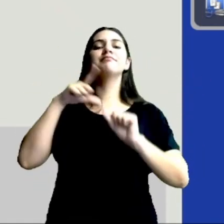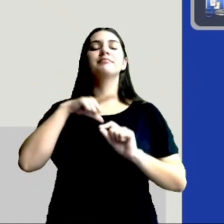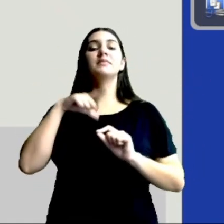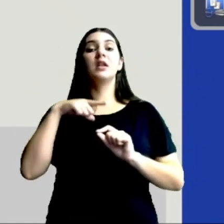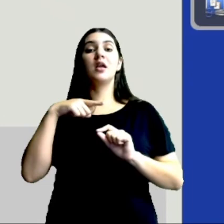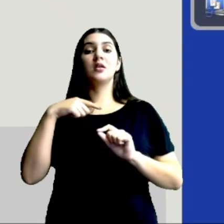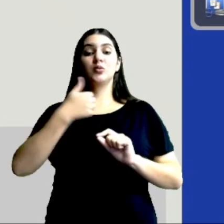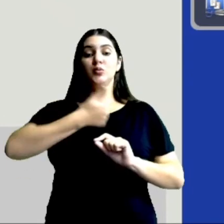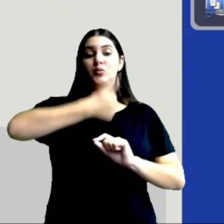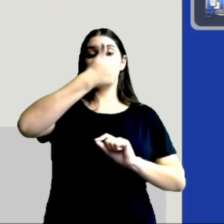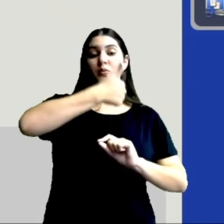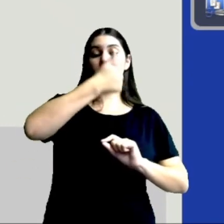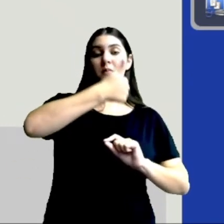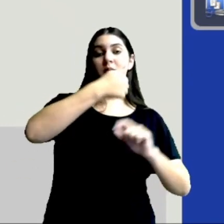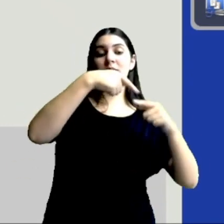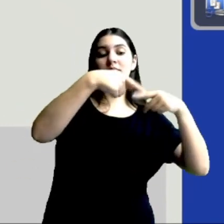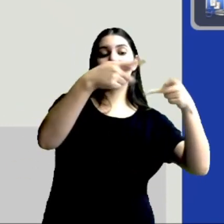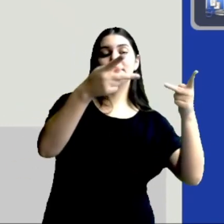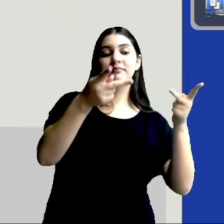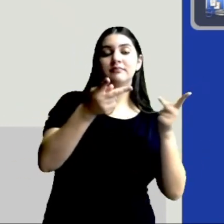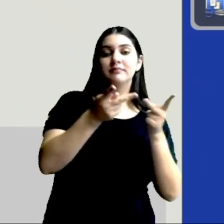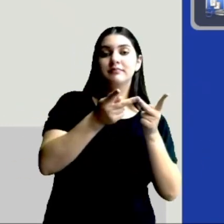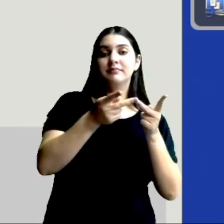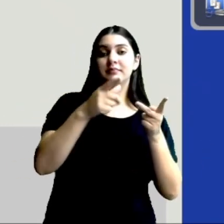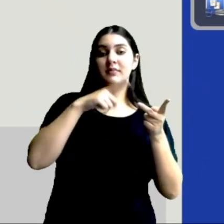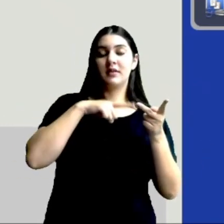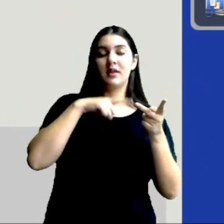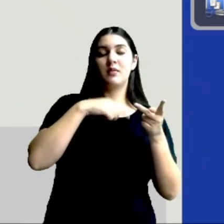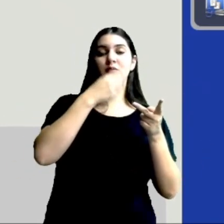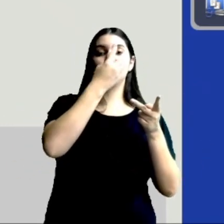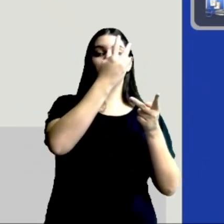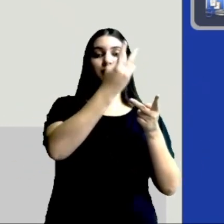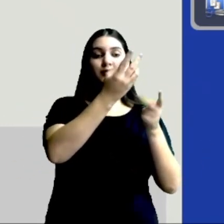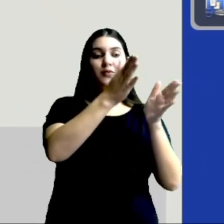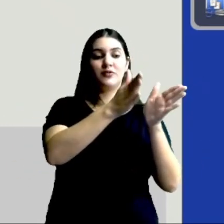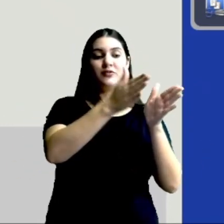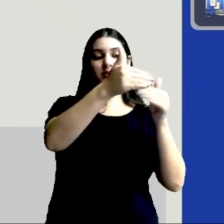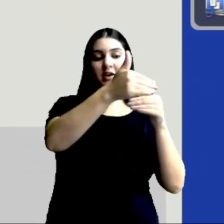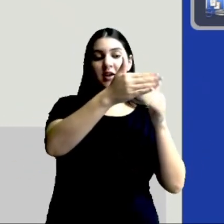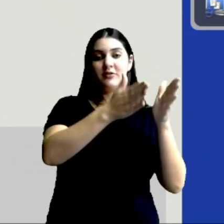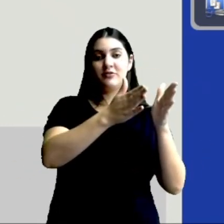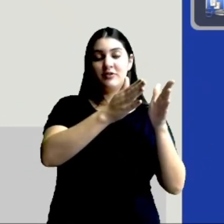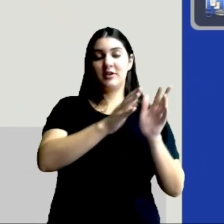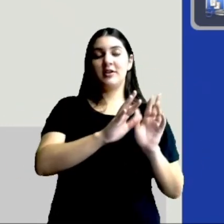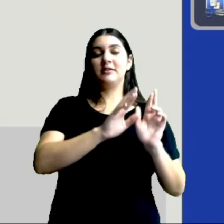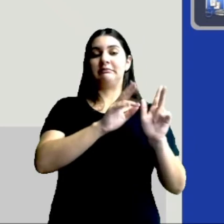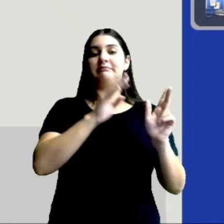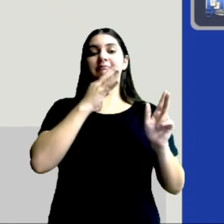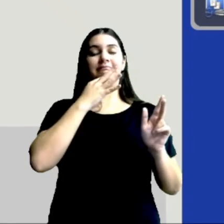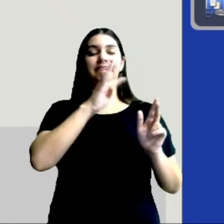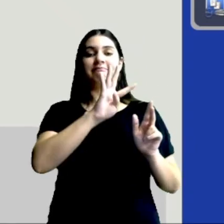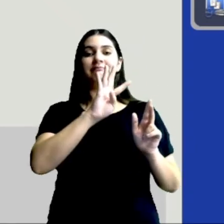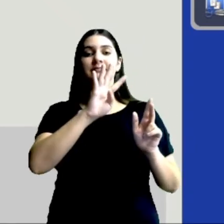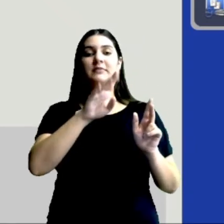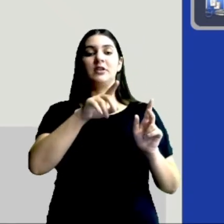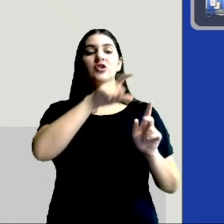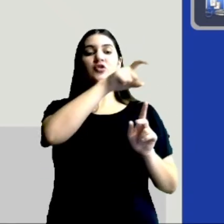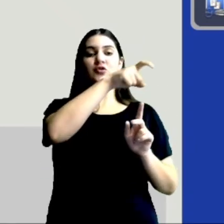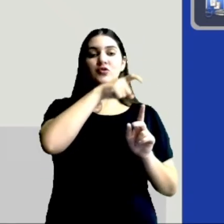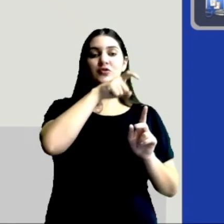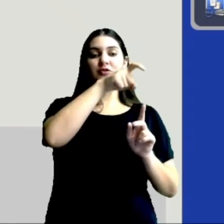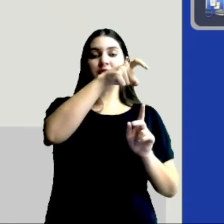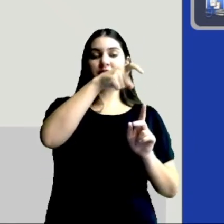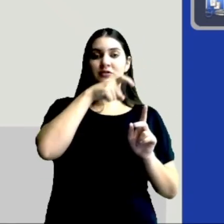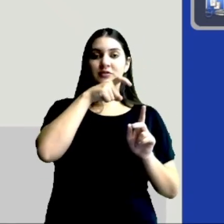primeiro prato, no prato 1? Nós temos duas caixinhas com peso desconhecido, que a gente está chamando de x. Olha